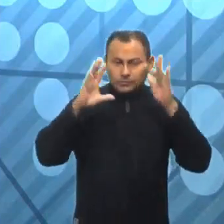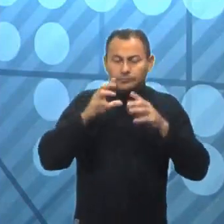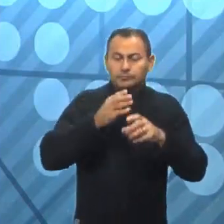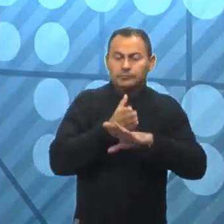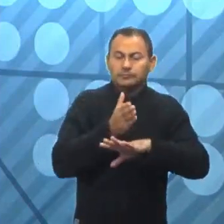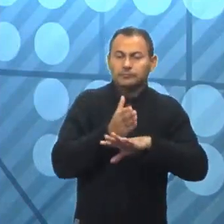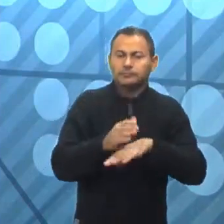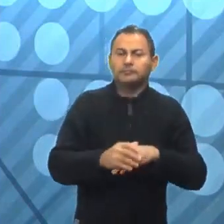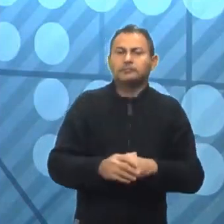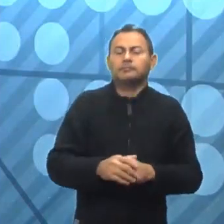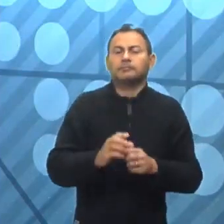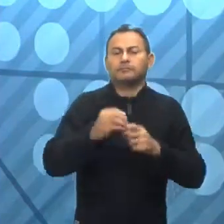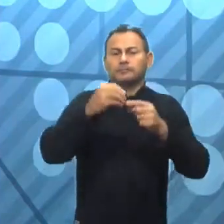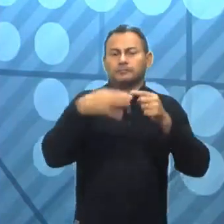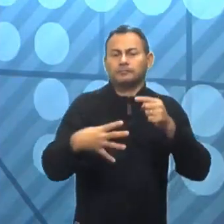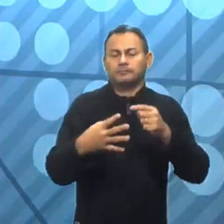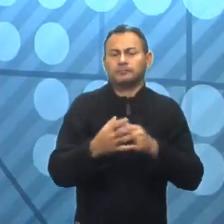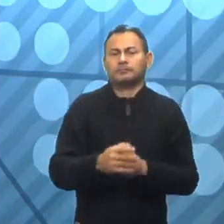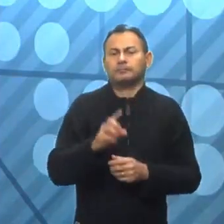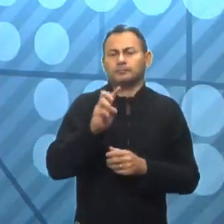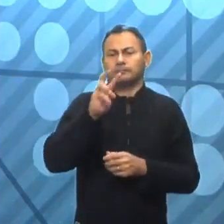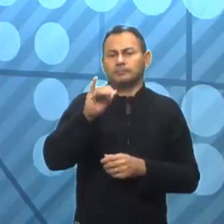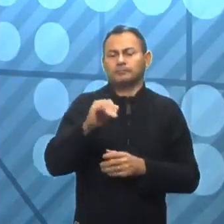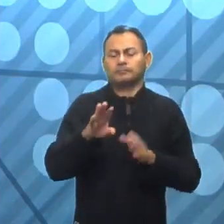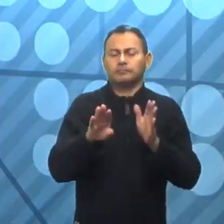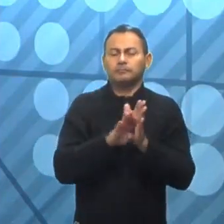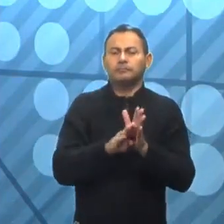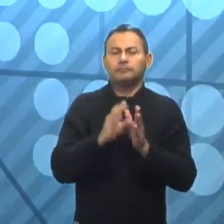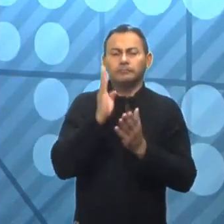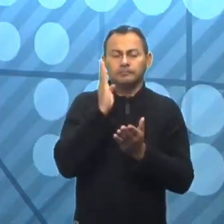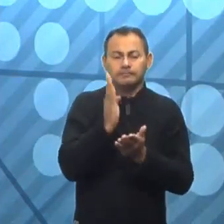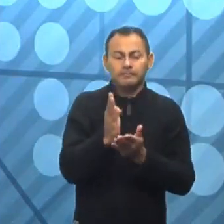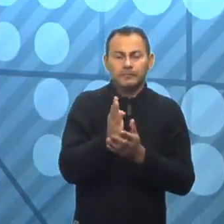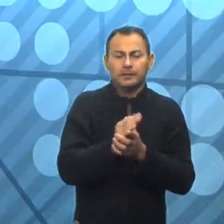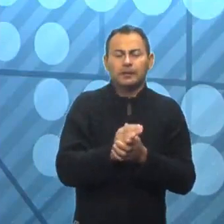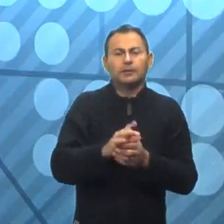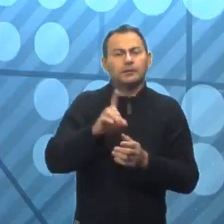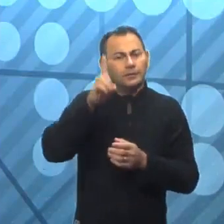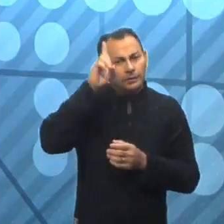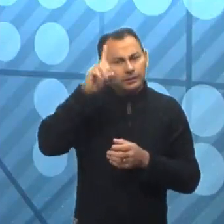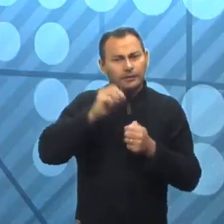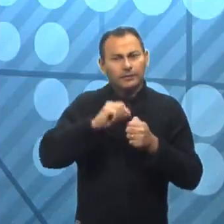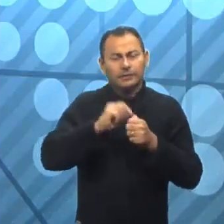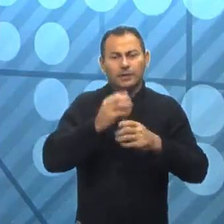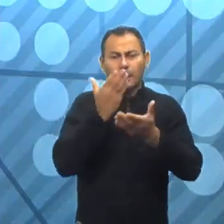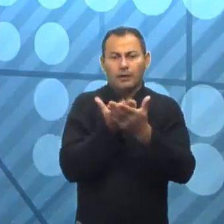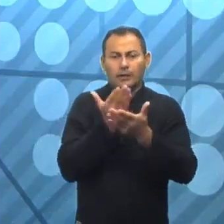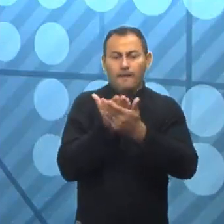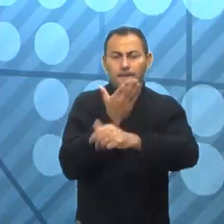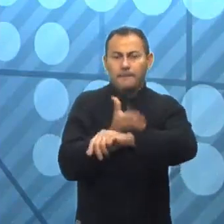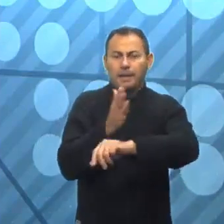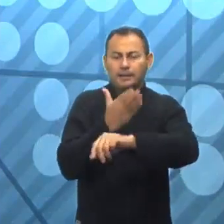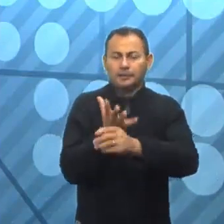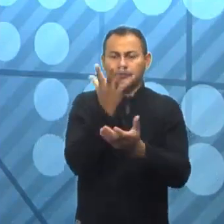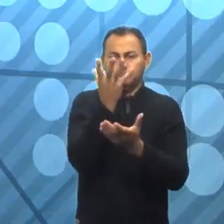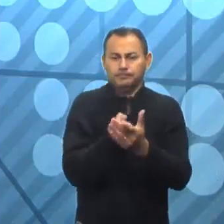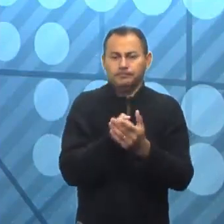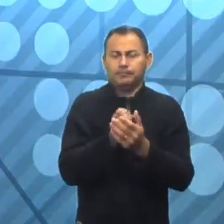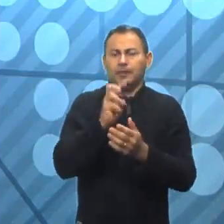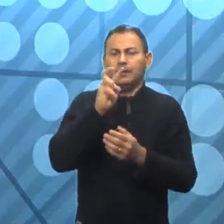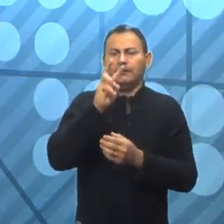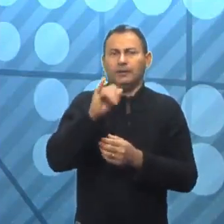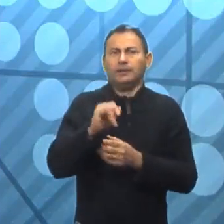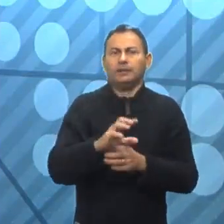mexer com esse software e você for chegar direto no dia de fazer a aula prática, for baixar o software, aí já